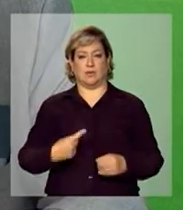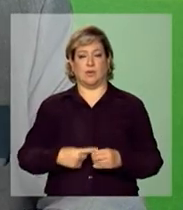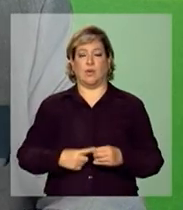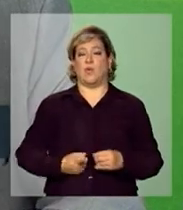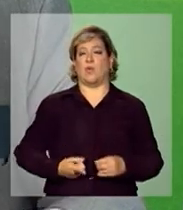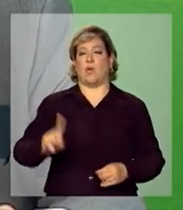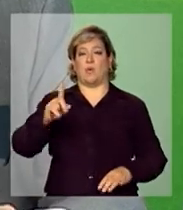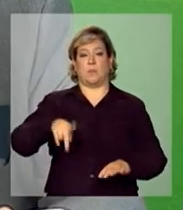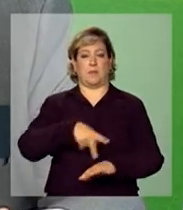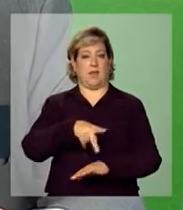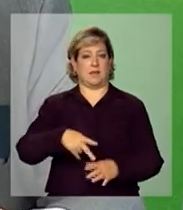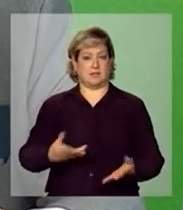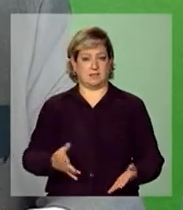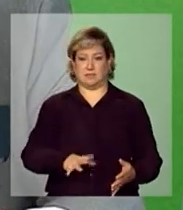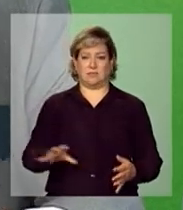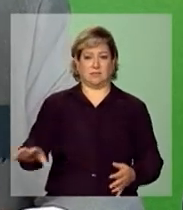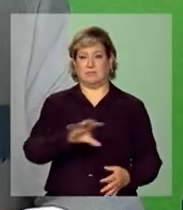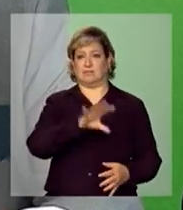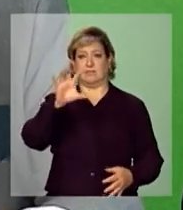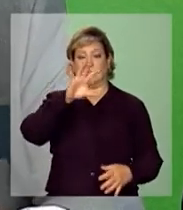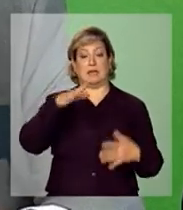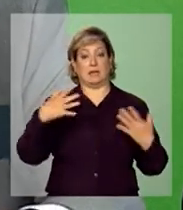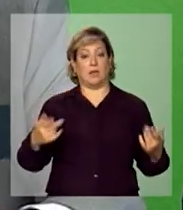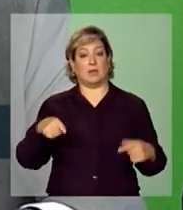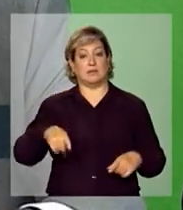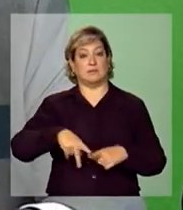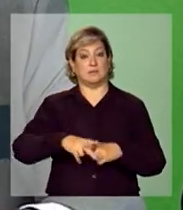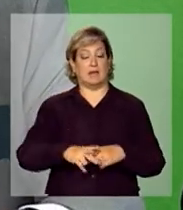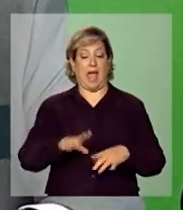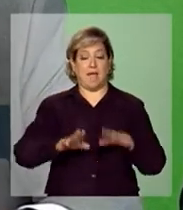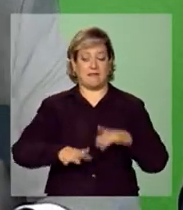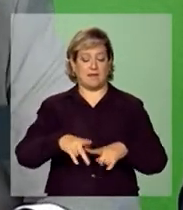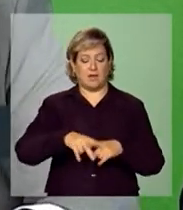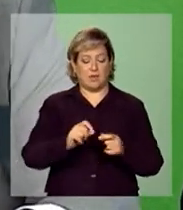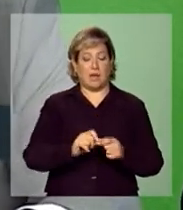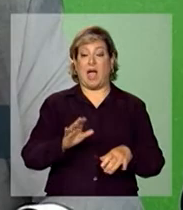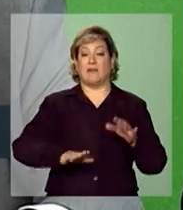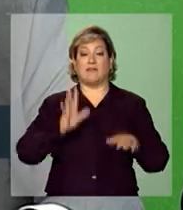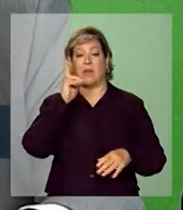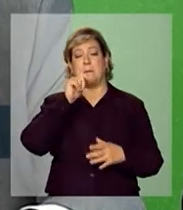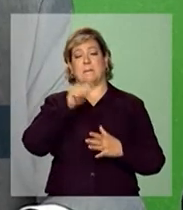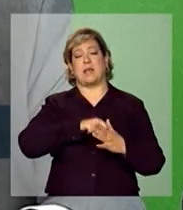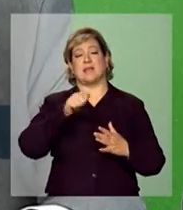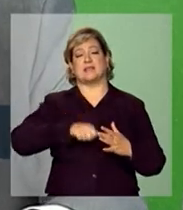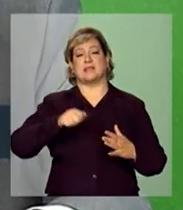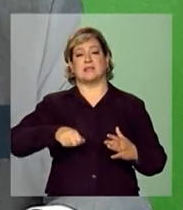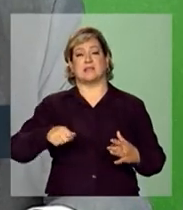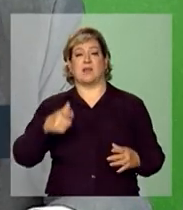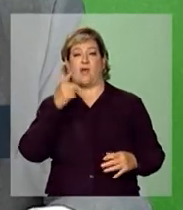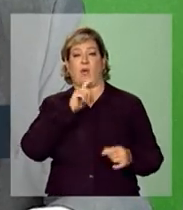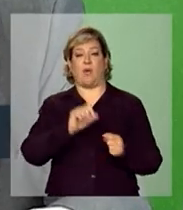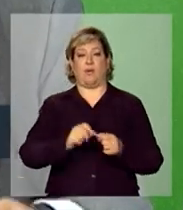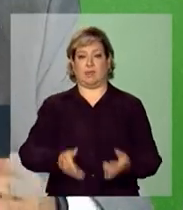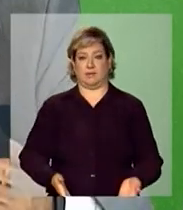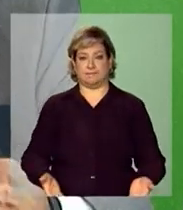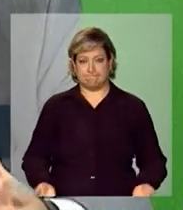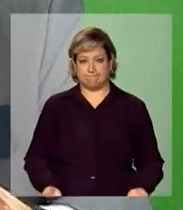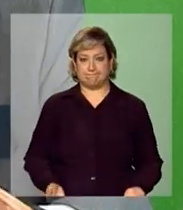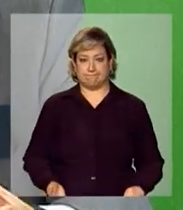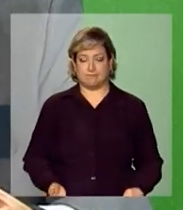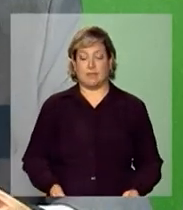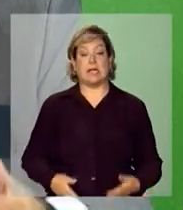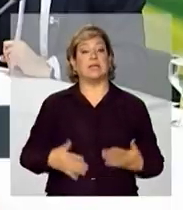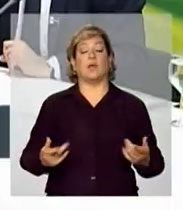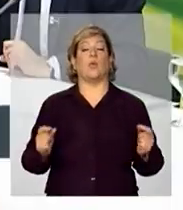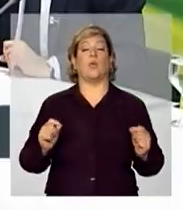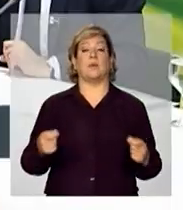país isso faz com que um reparo comum simples banal demore meses às vezes para que isso ocorra então o que que